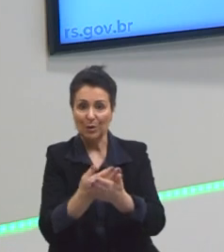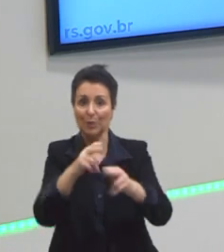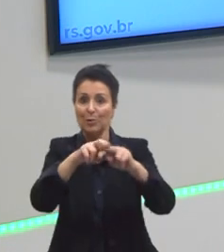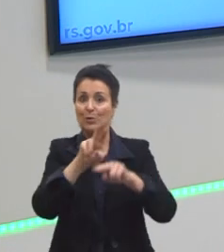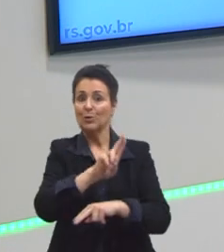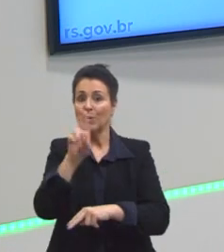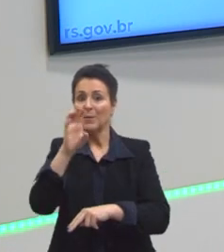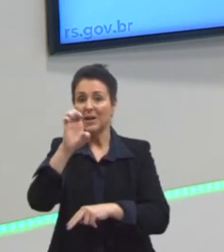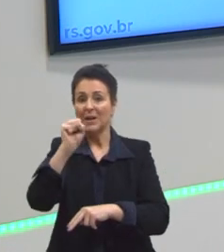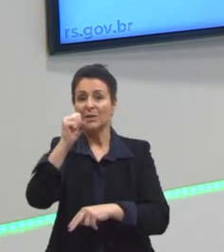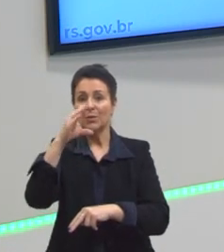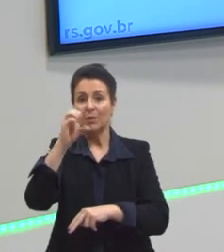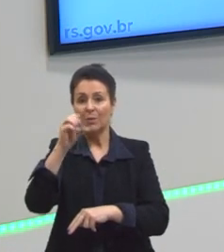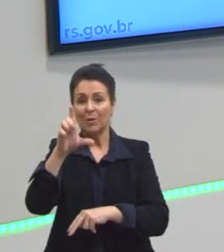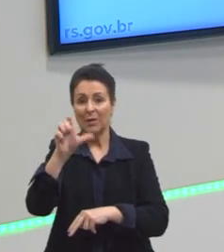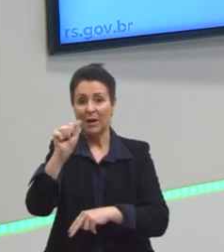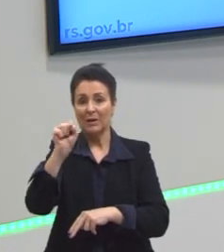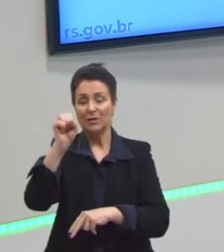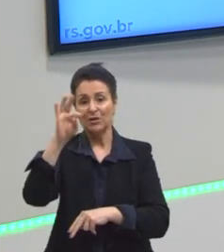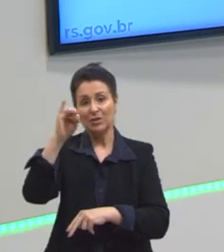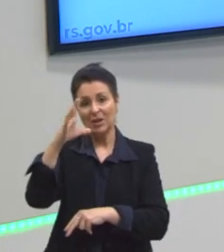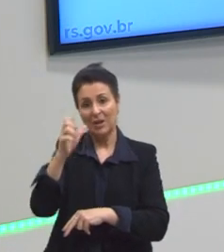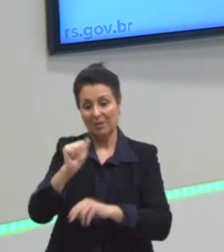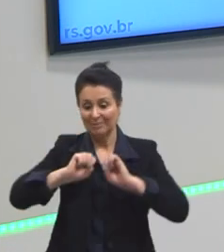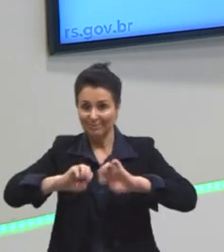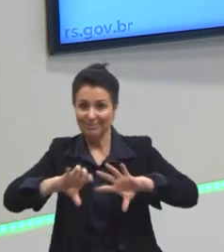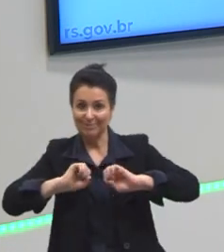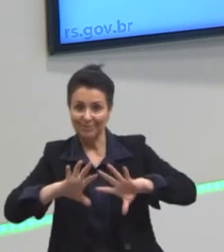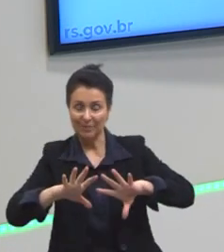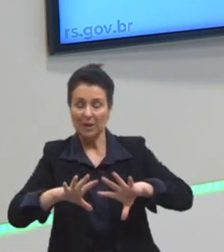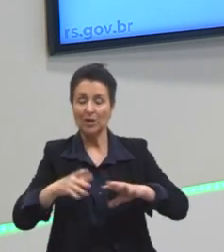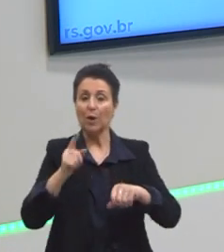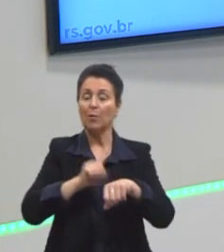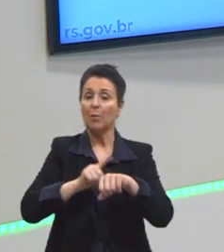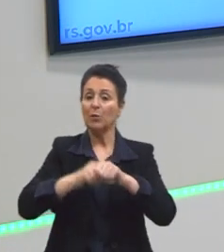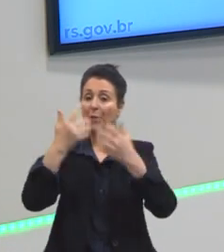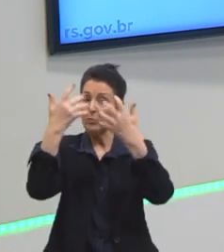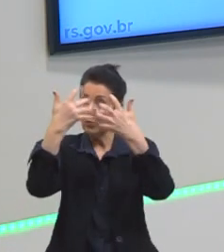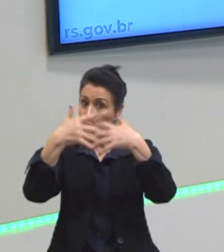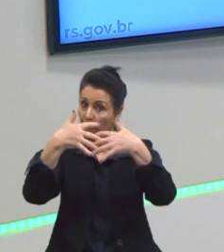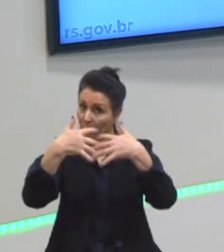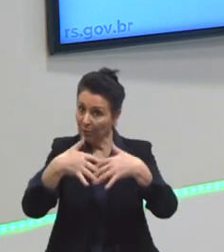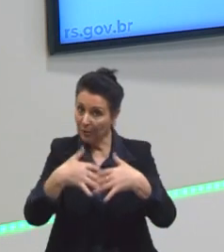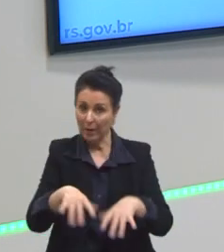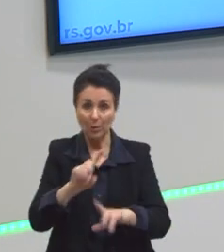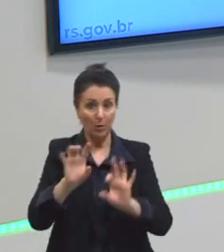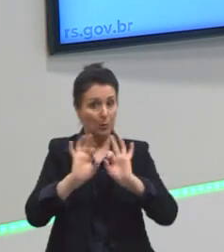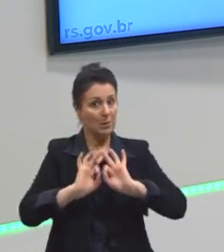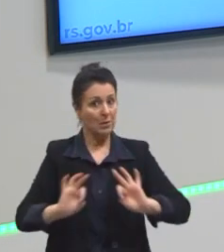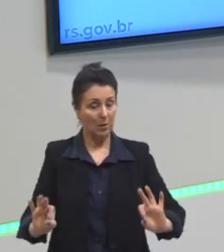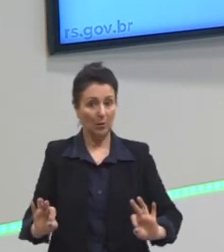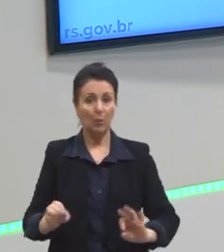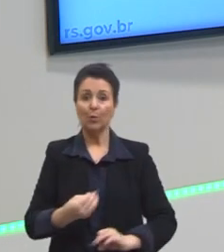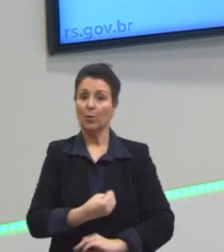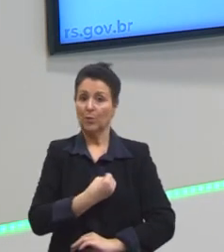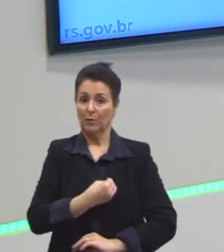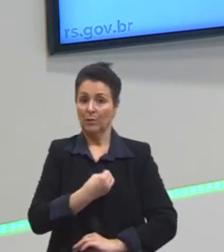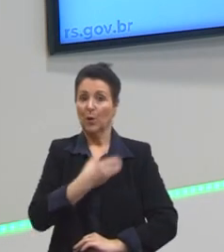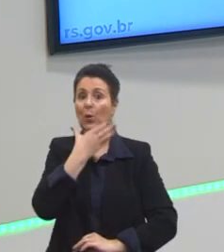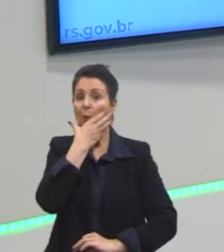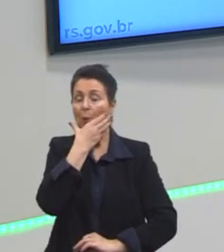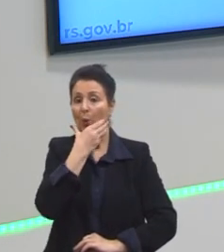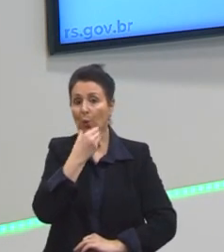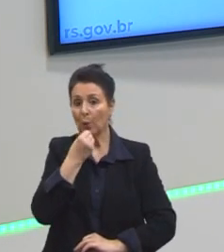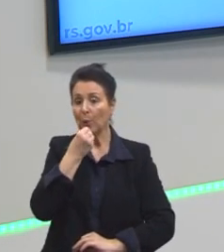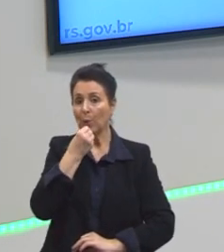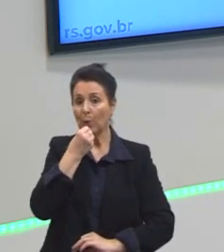Universidade de Bolonha e é o momento já mais complexo não é mais tão simples como viveu lá o Santo Agostinho aqui O Santo mais